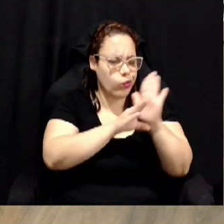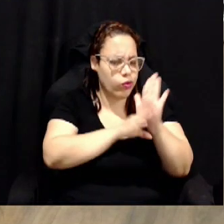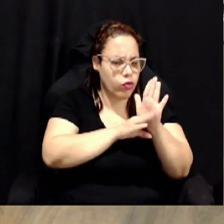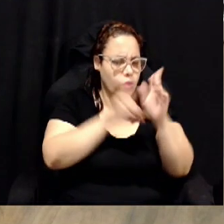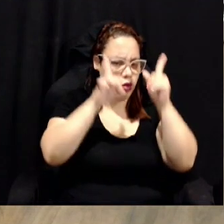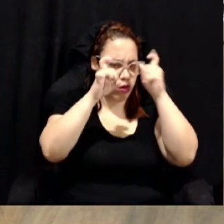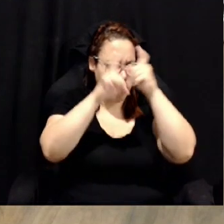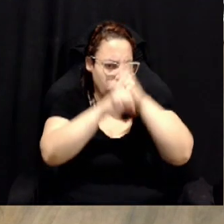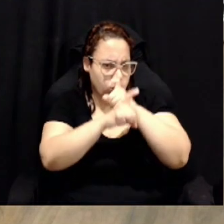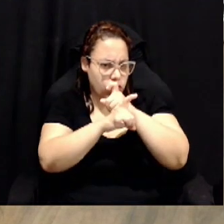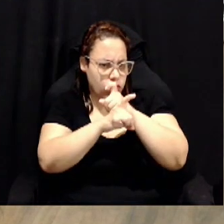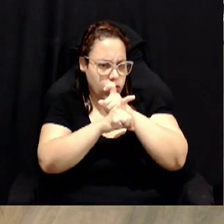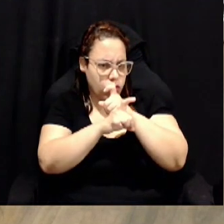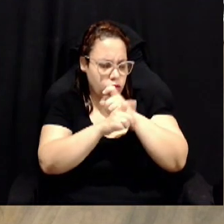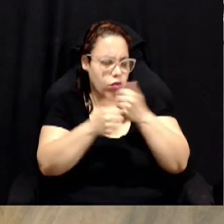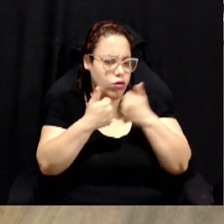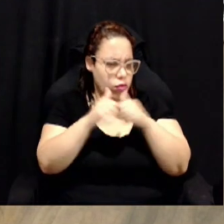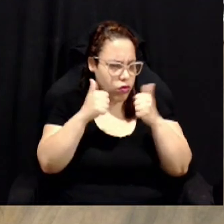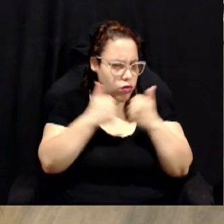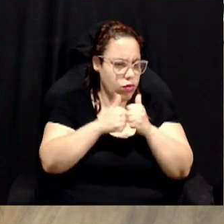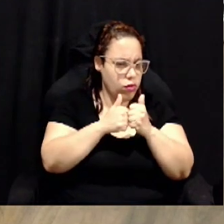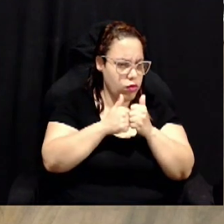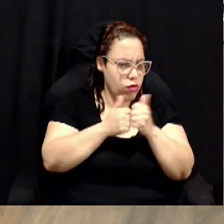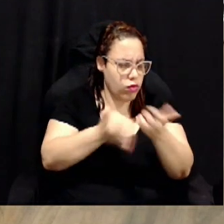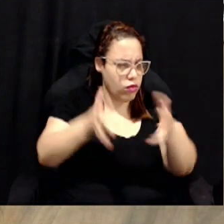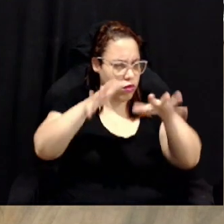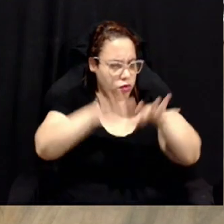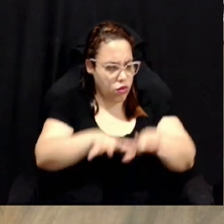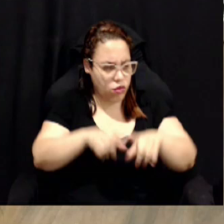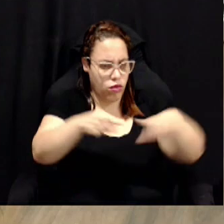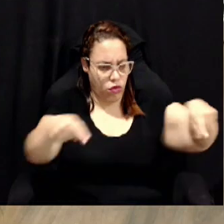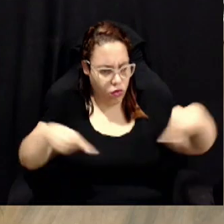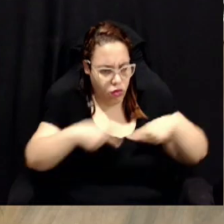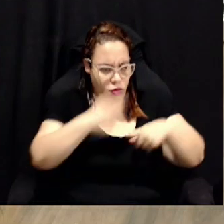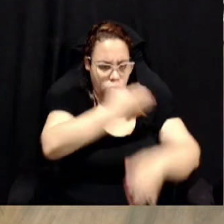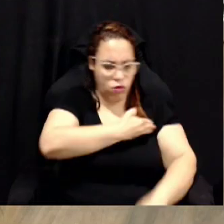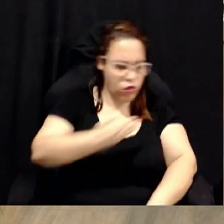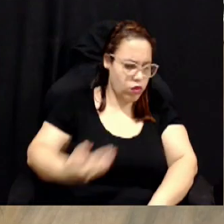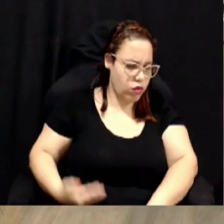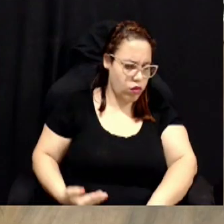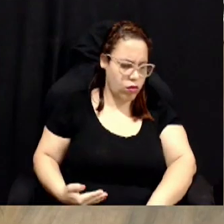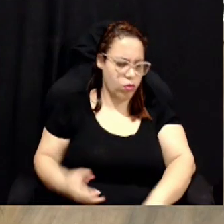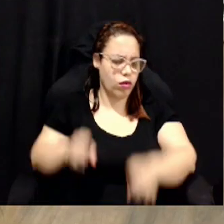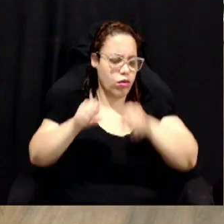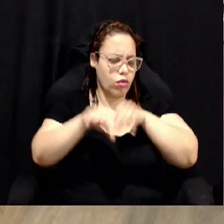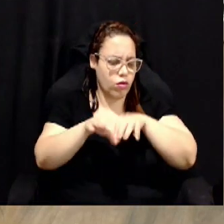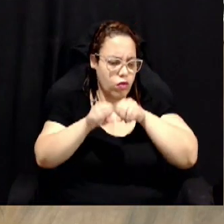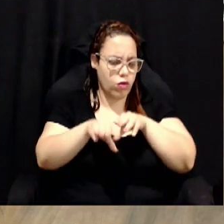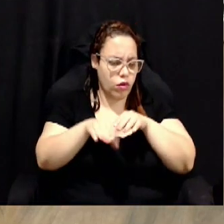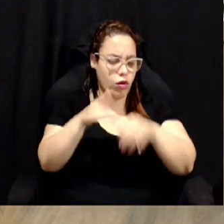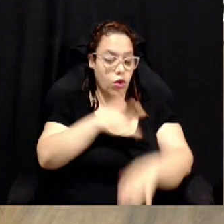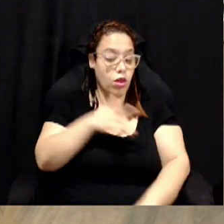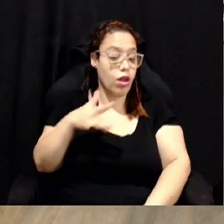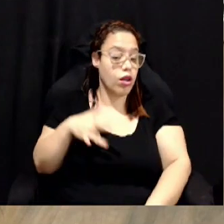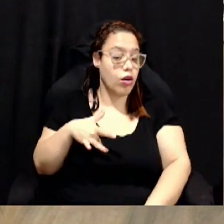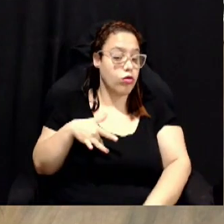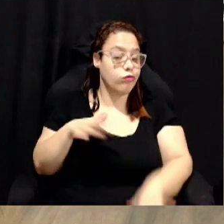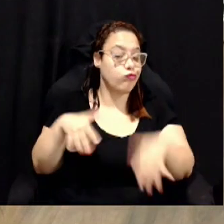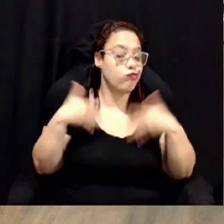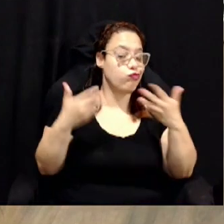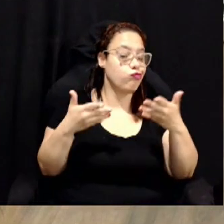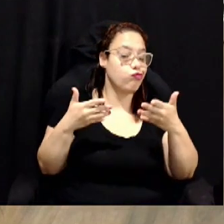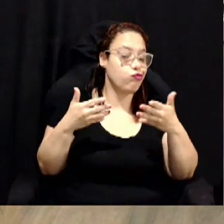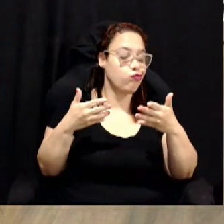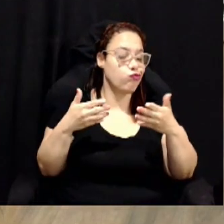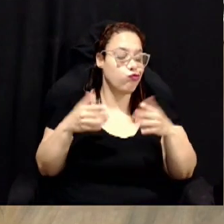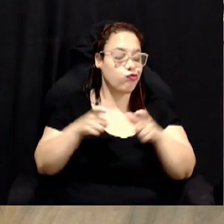com o transporte, da inclusão nos espaços públicos, da educação, da saúde, qual que é o maior obstáculo que